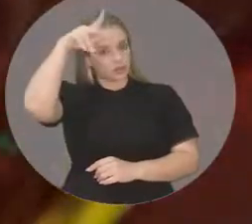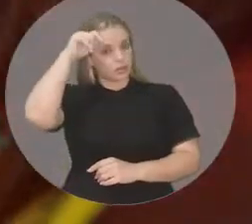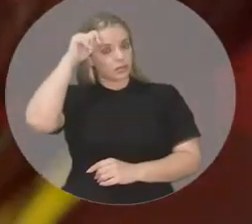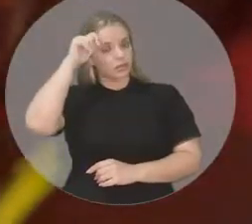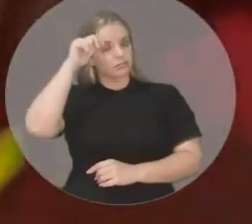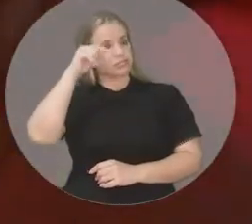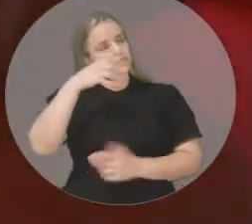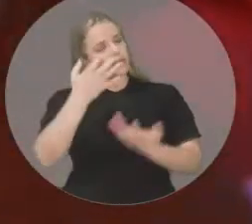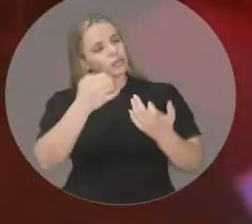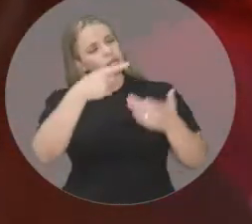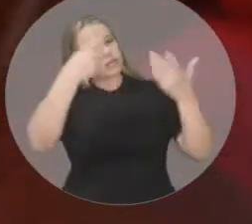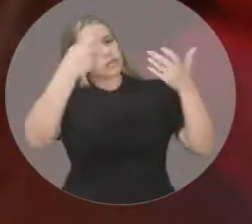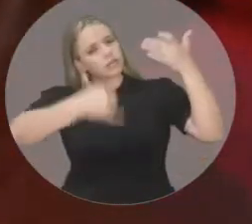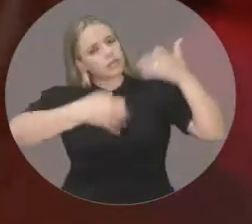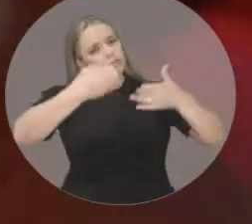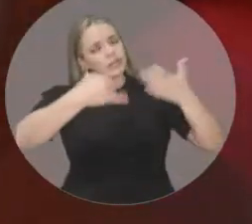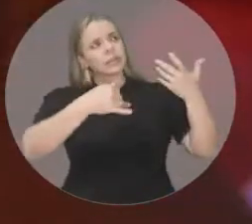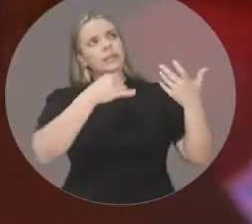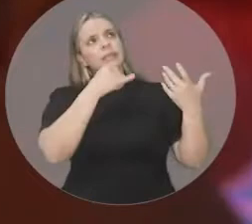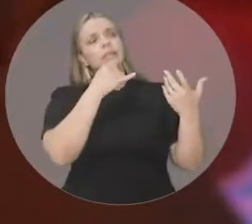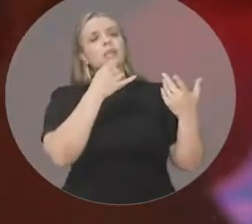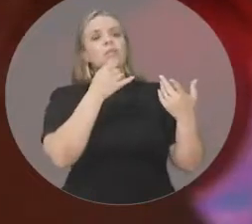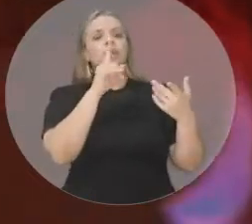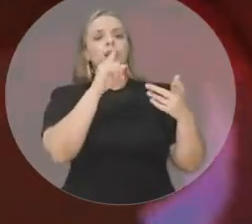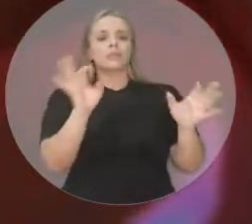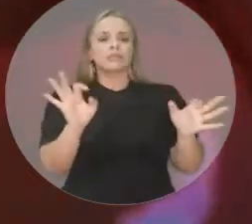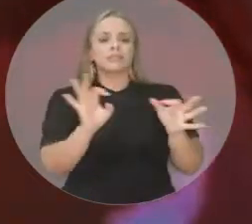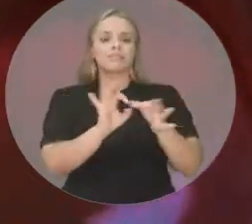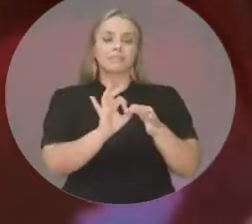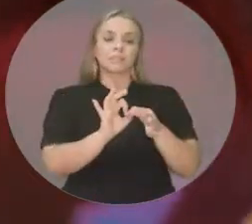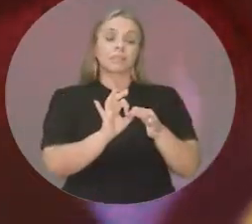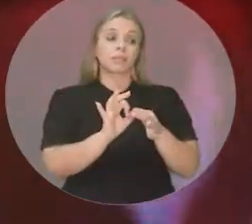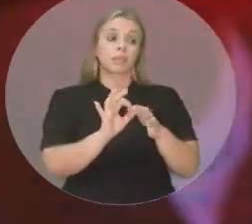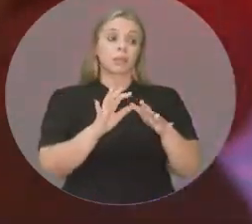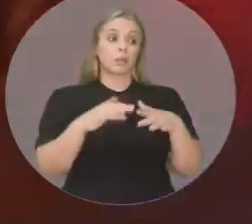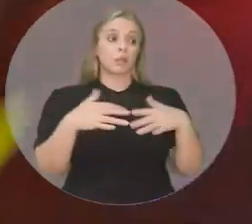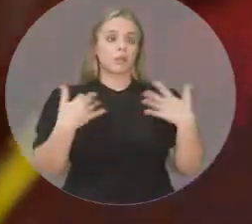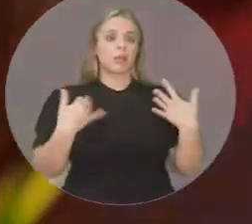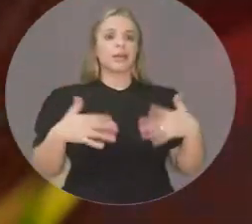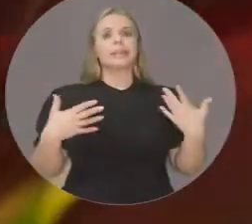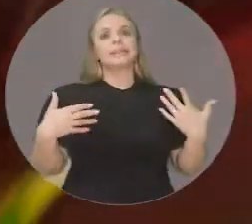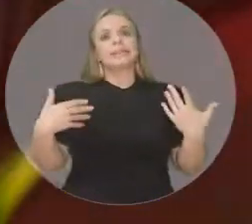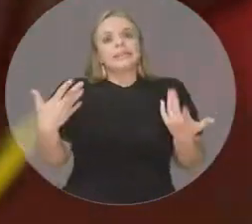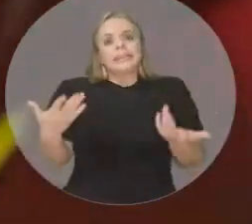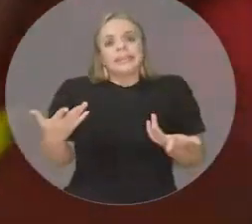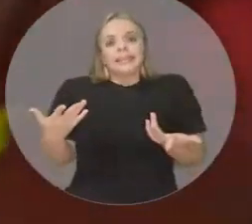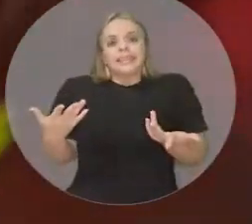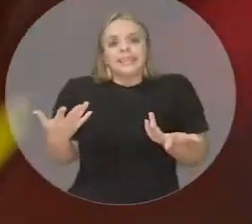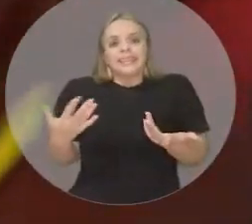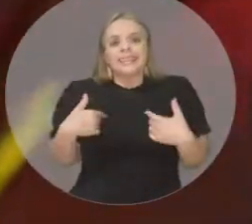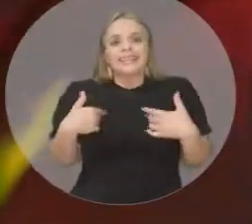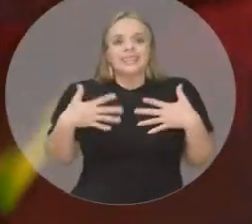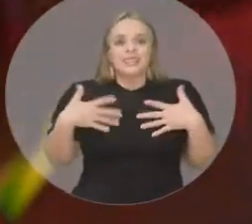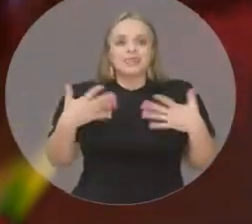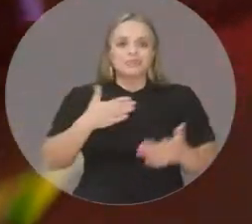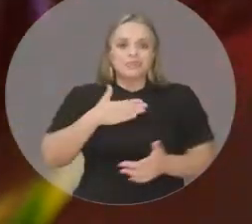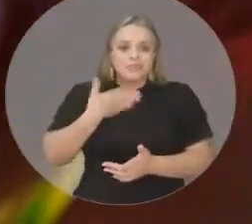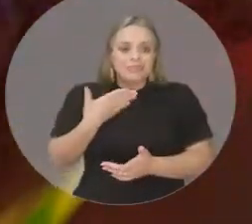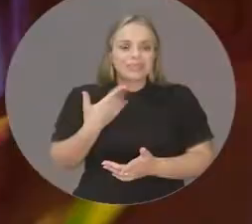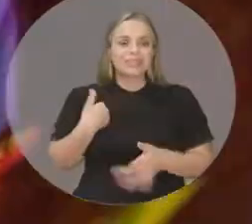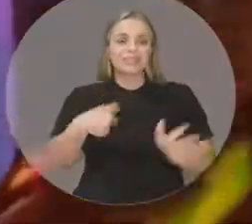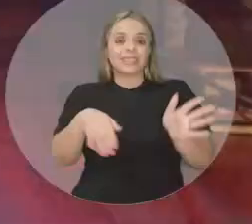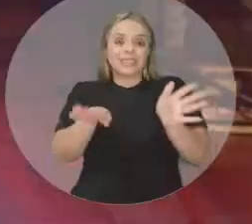abrir espaço para todos, inclusive todas as linguagens musicais. Isso também eu aproveito para falar com o Edmilson, que é o diretor